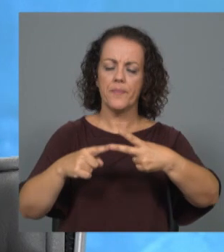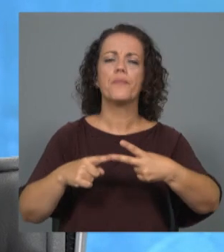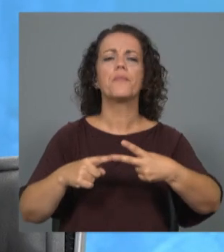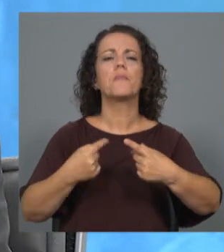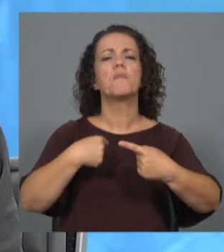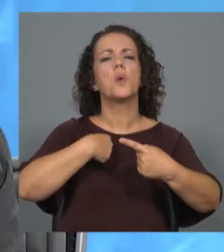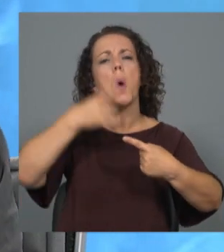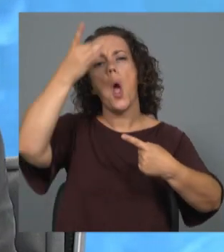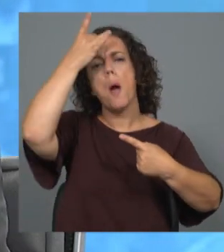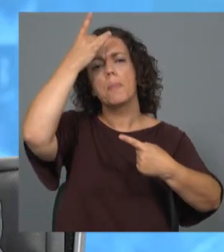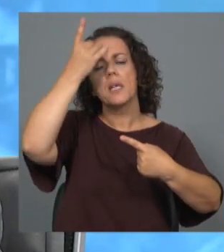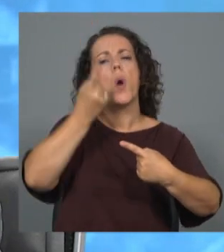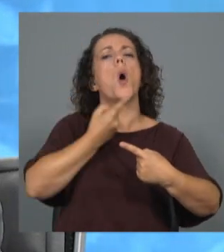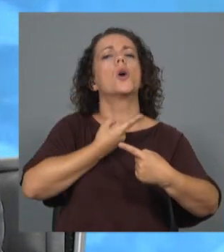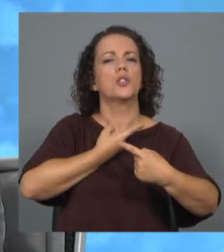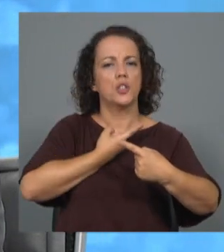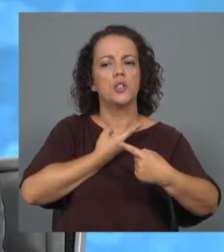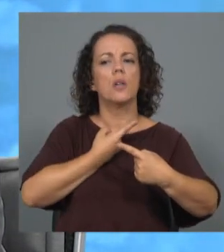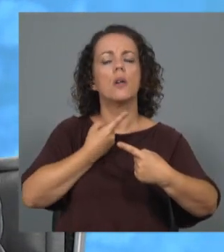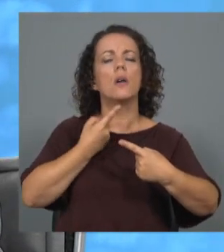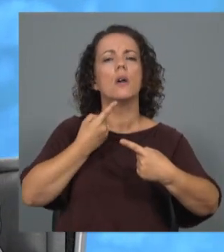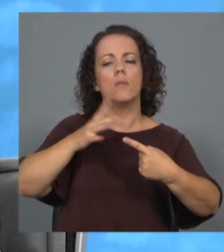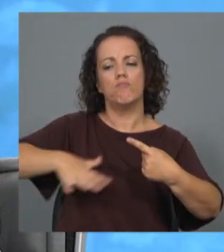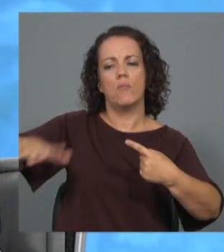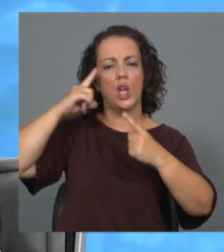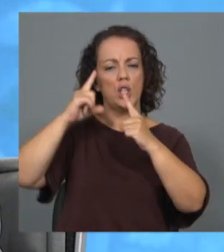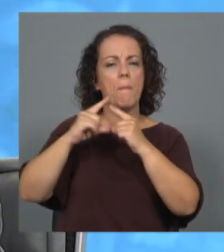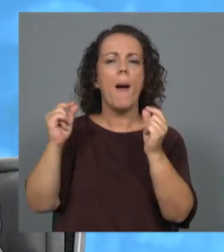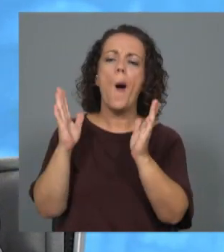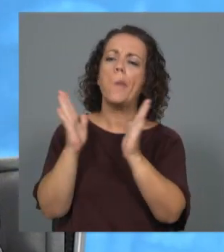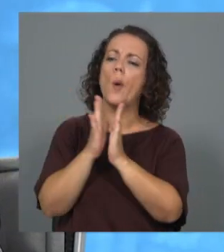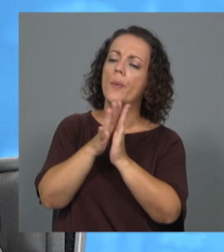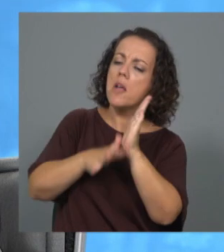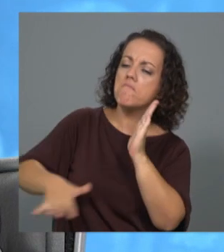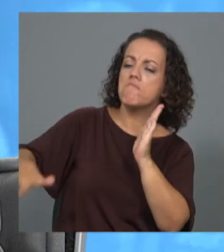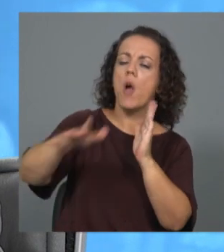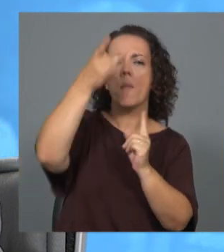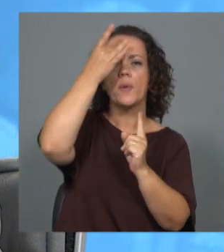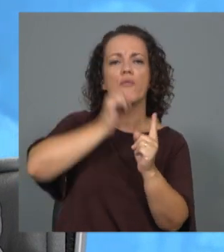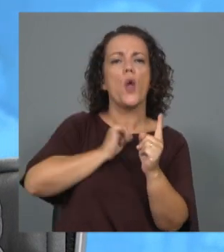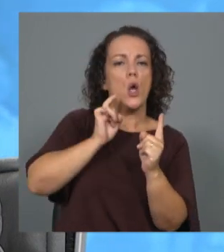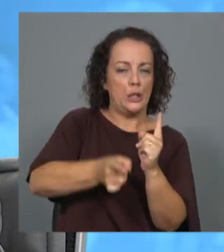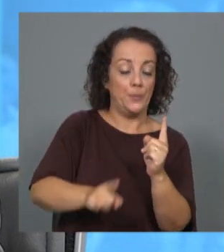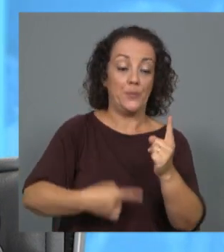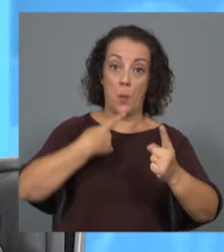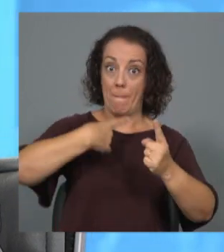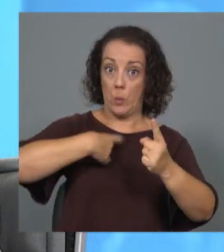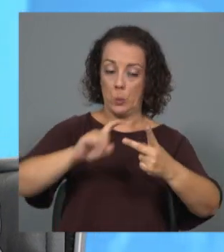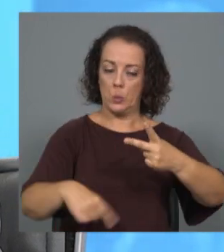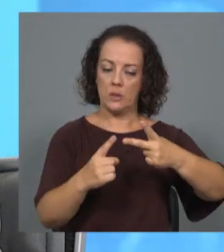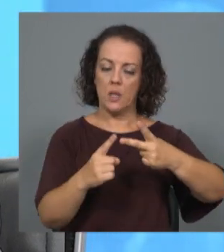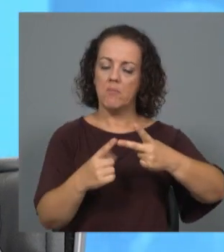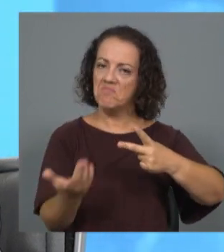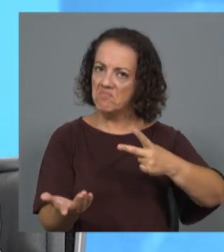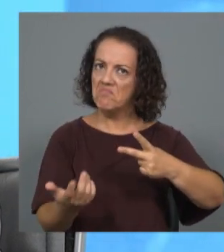da religiosidade japonesa e a segunda pergunta era se eu não estaria